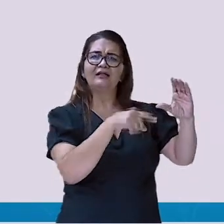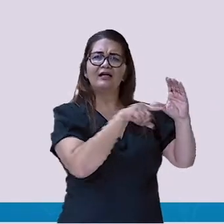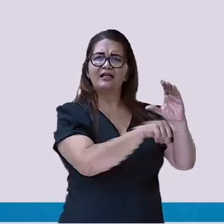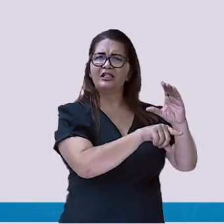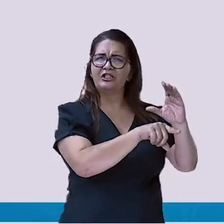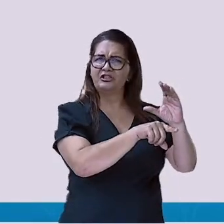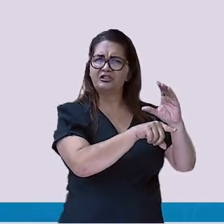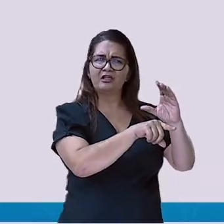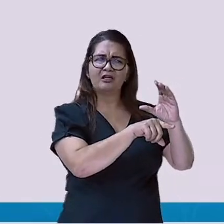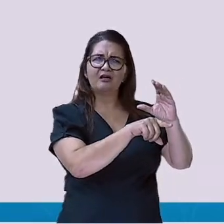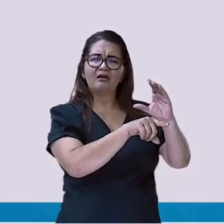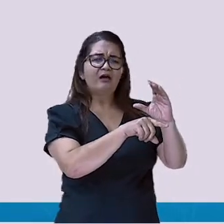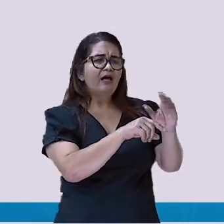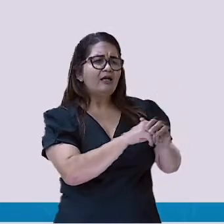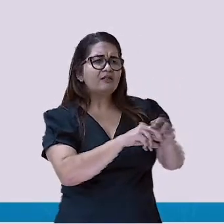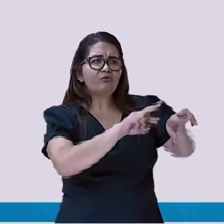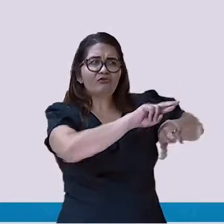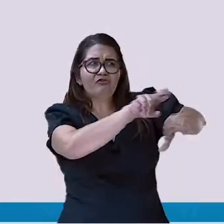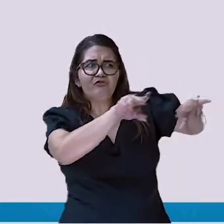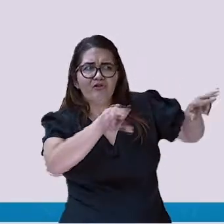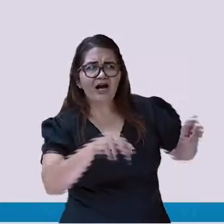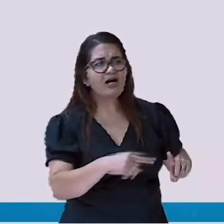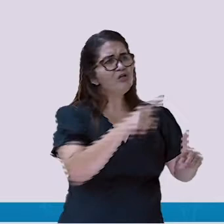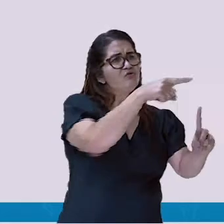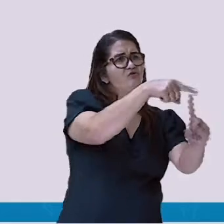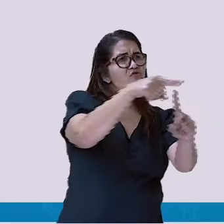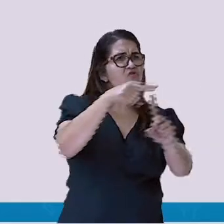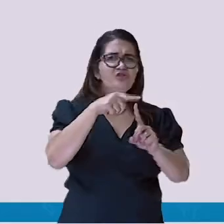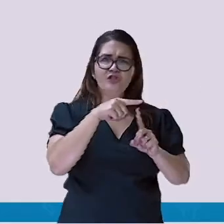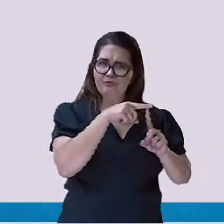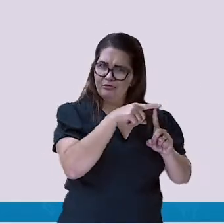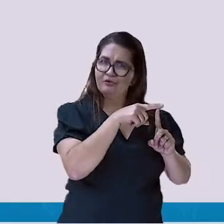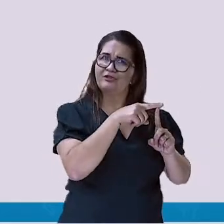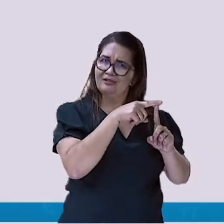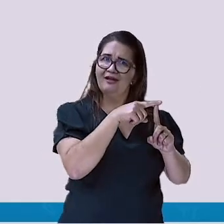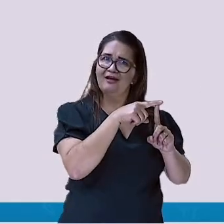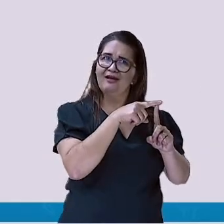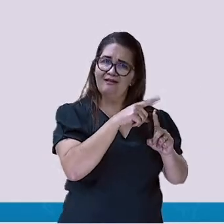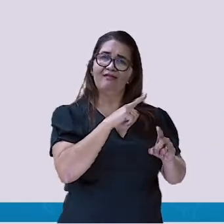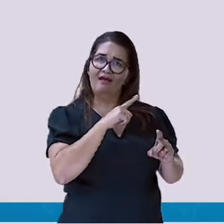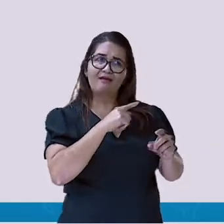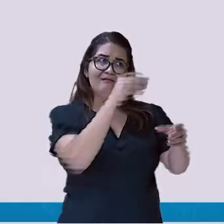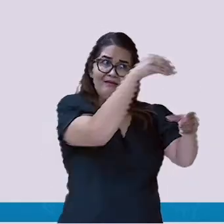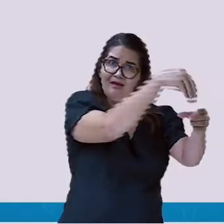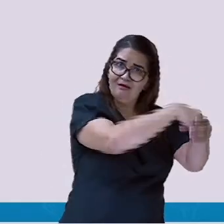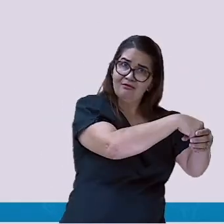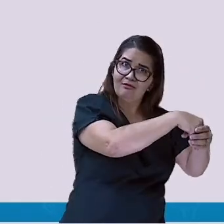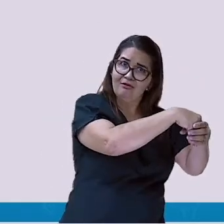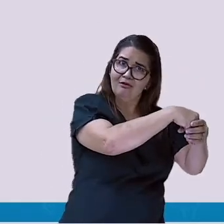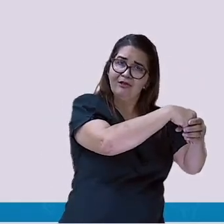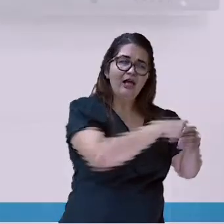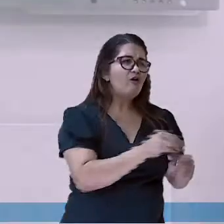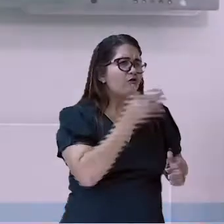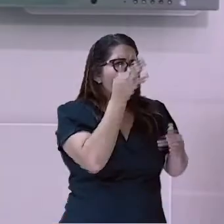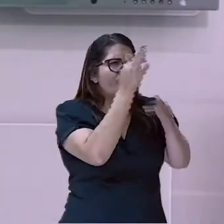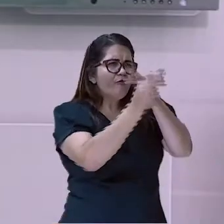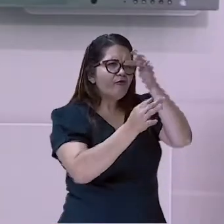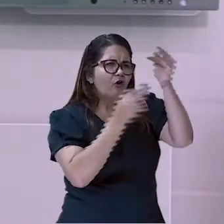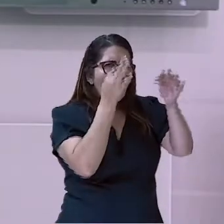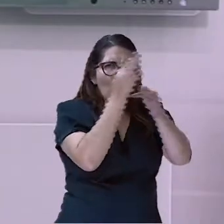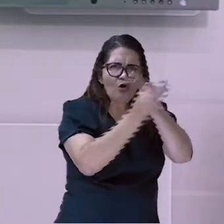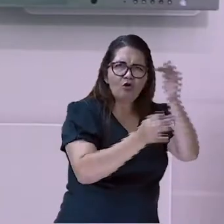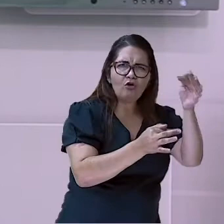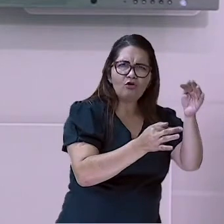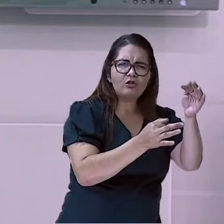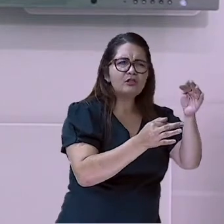né? Aparecem ali plantas de vários tipos, né? Vegetação de vários tipos. E isso